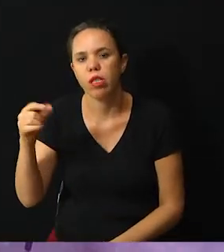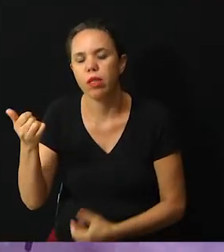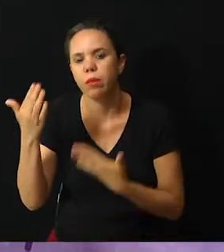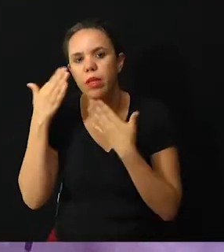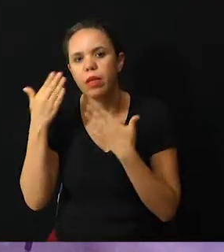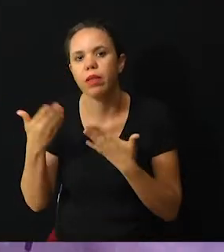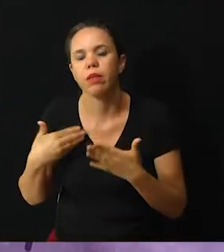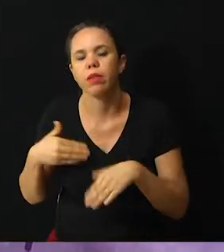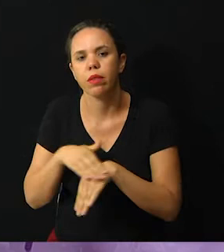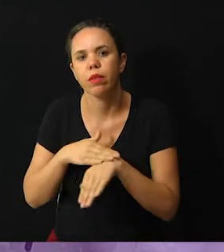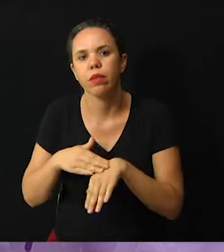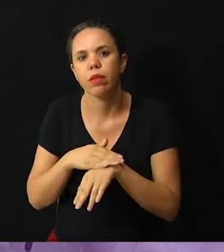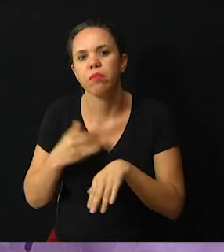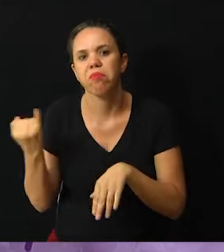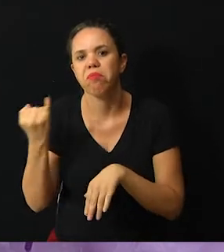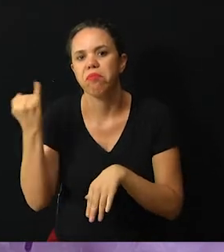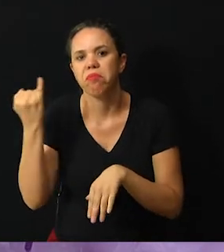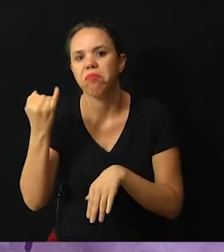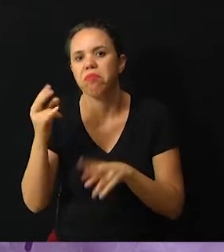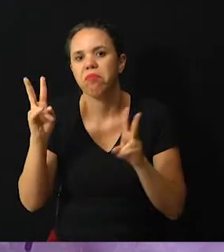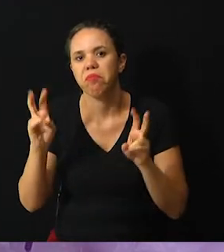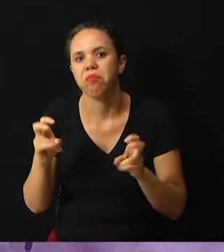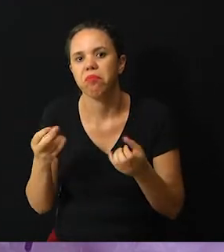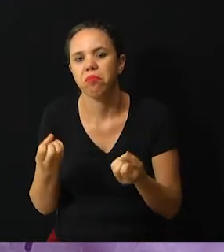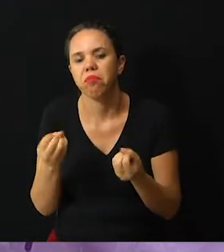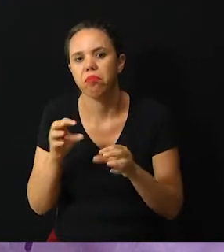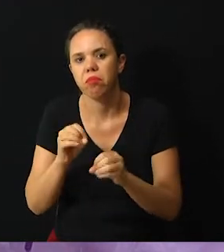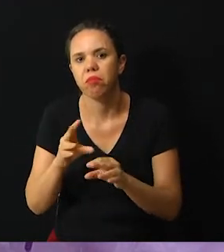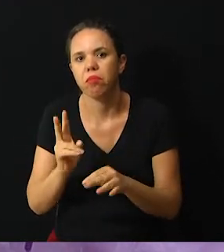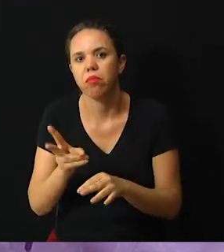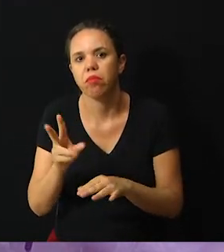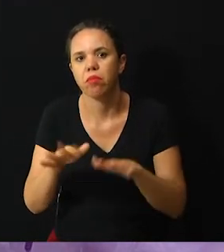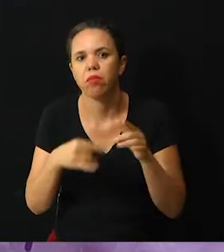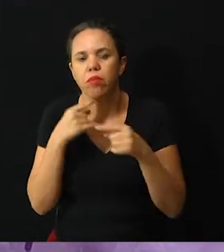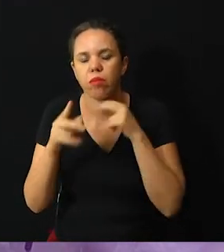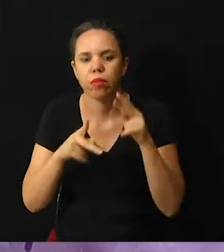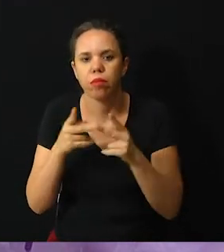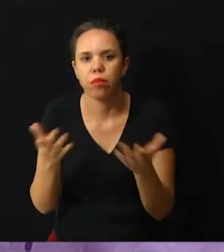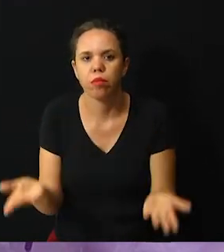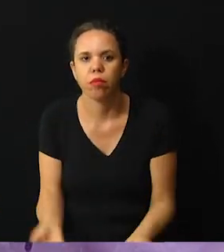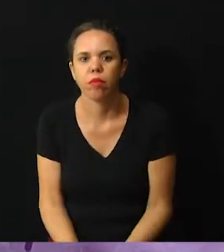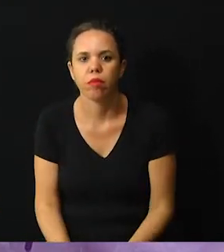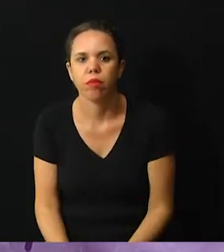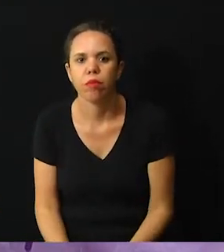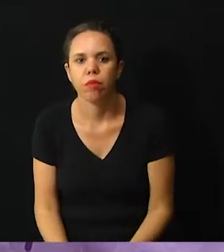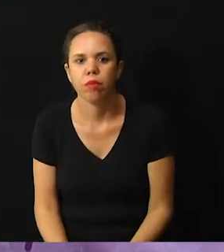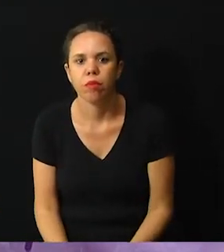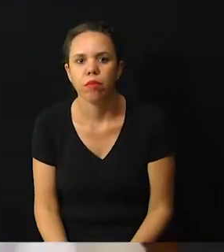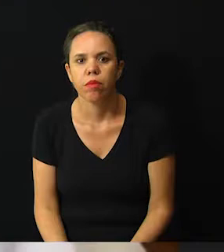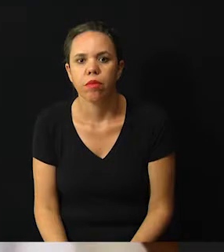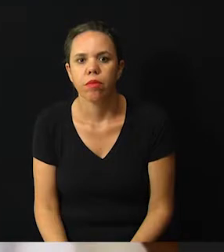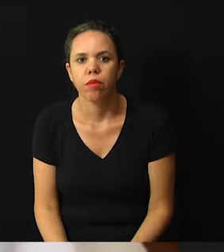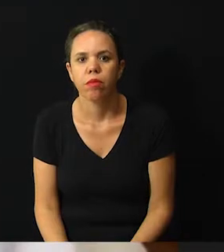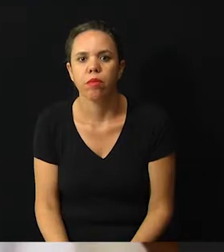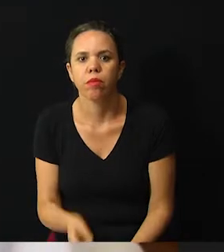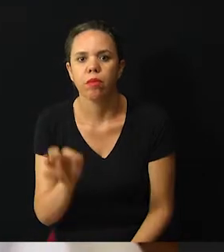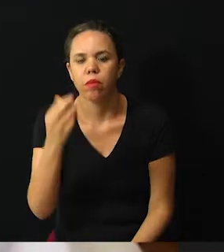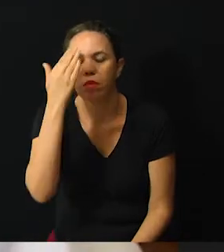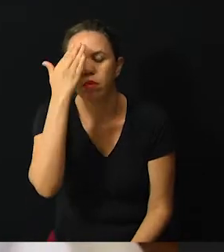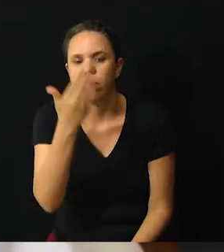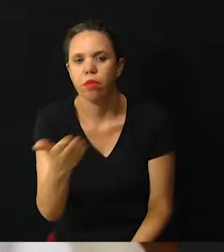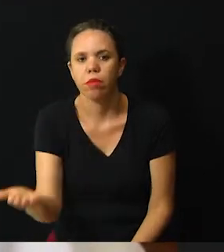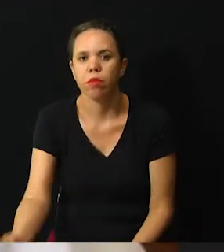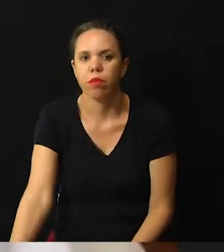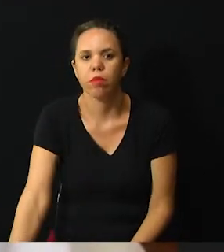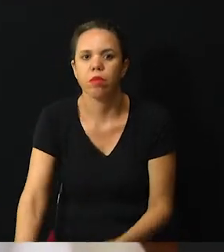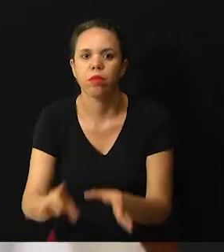obrigada por falar com a gente sobre assuntos tão importantes e que ainda gera muita dúvida da população. Com certeza, eu que